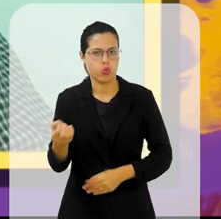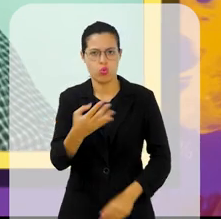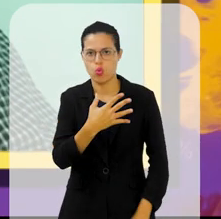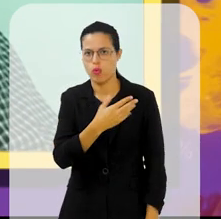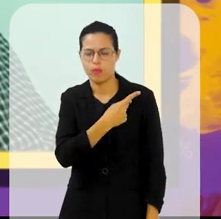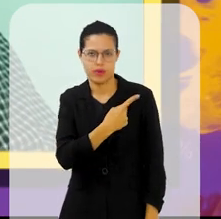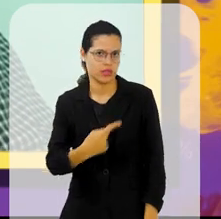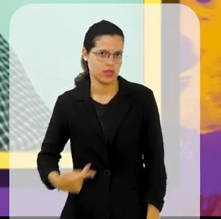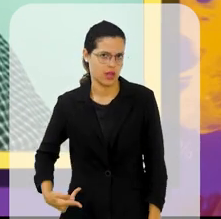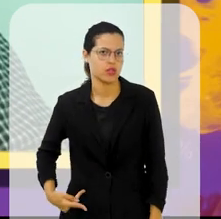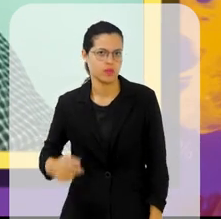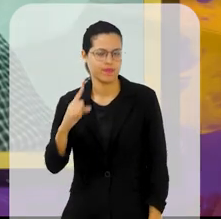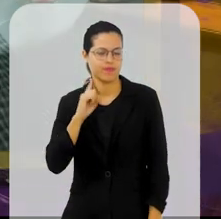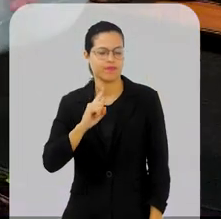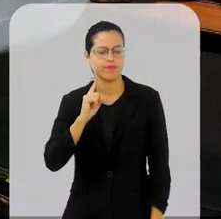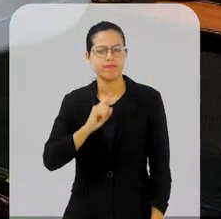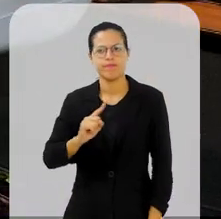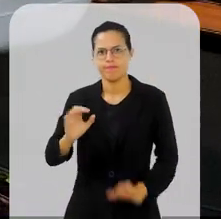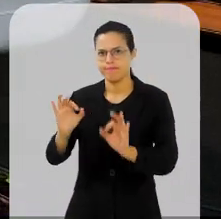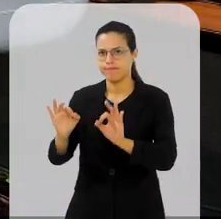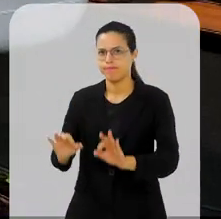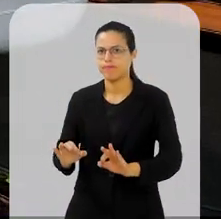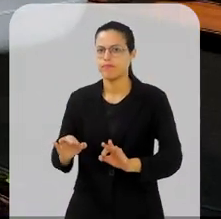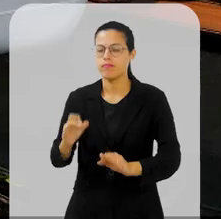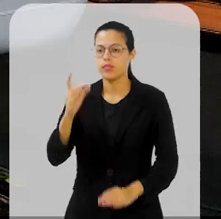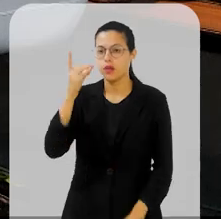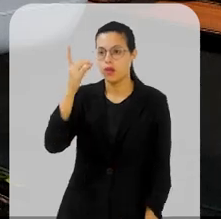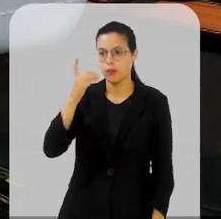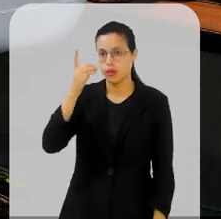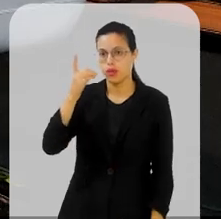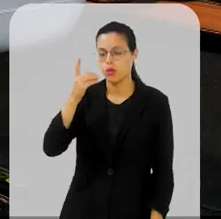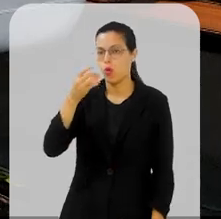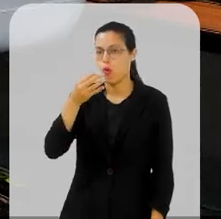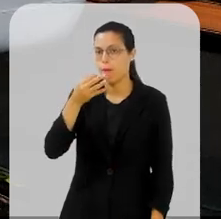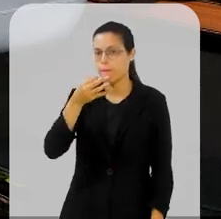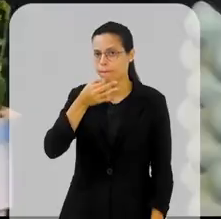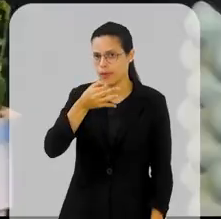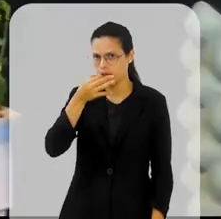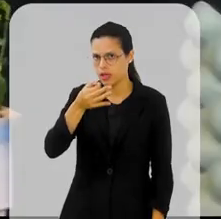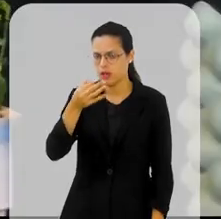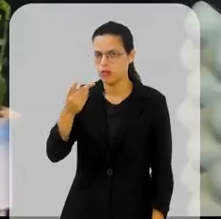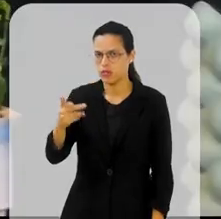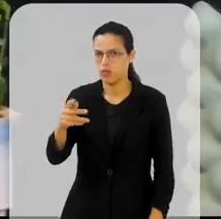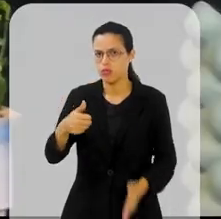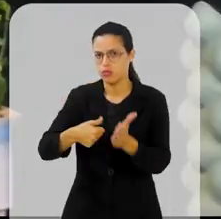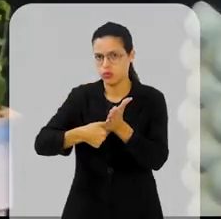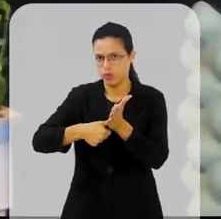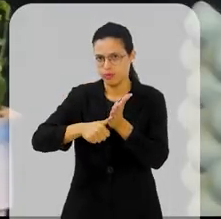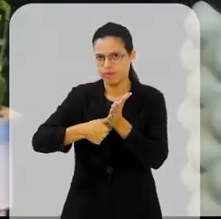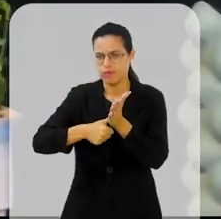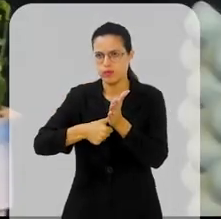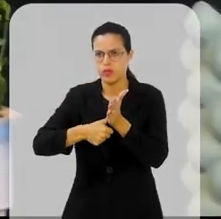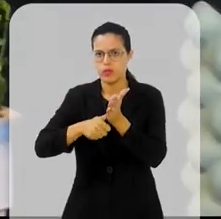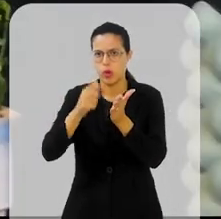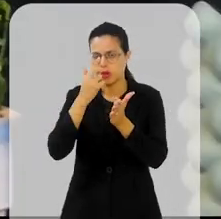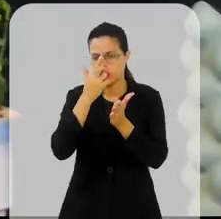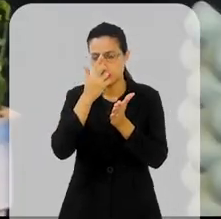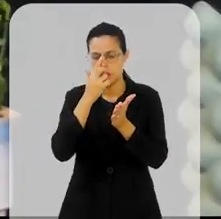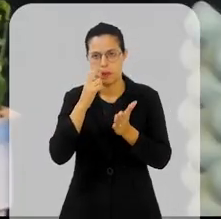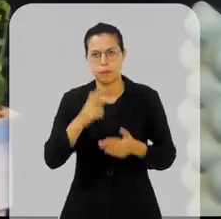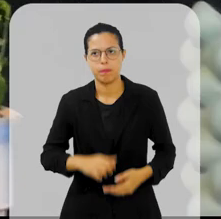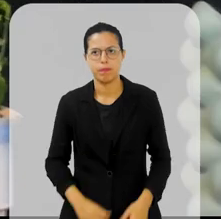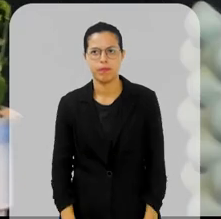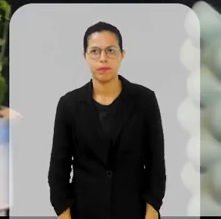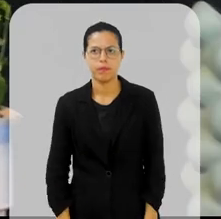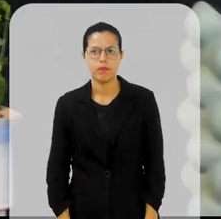novo presidente do Flamengo. Ah, com certeza. O deputado, a opinião do senhor... como sócio do Flamengo, se eu tenho